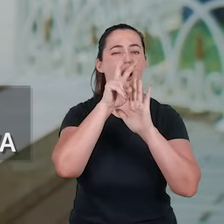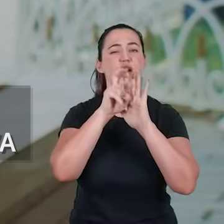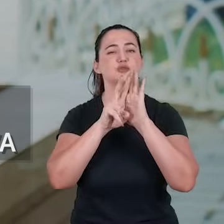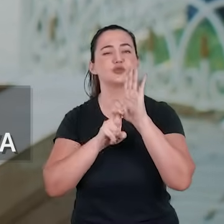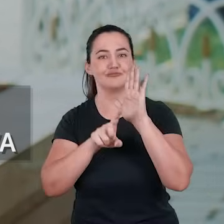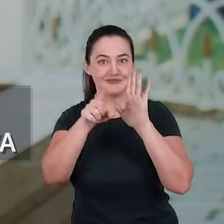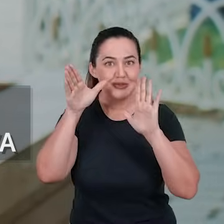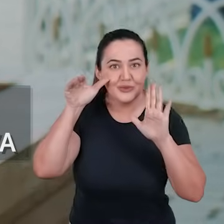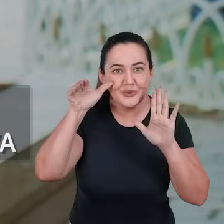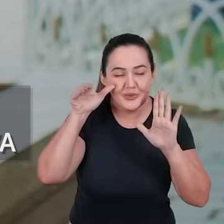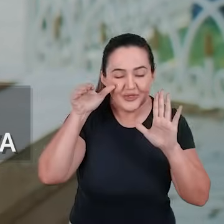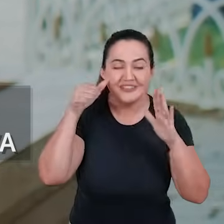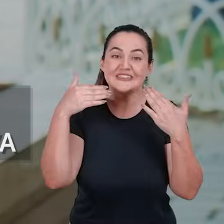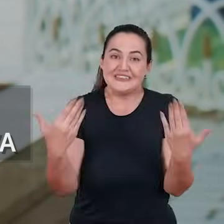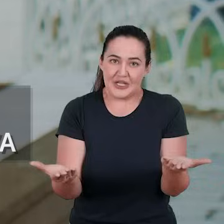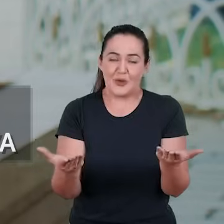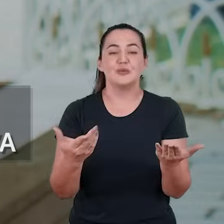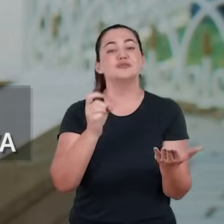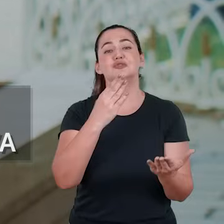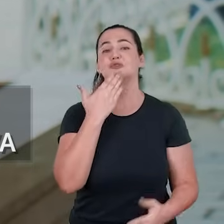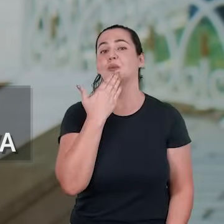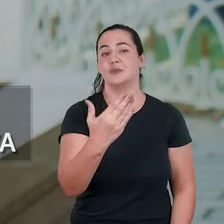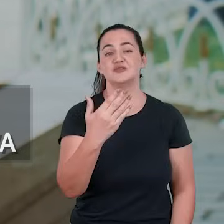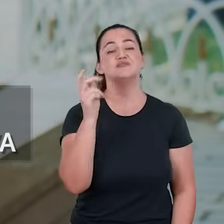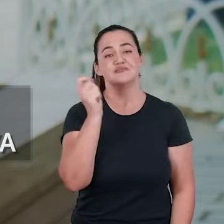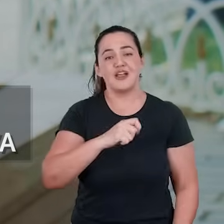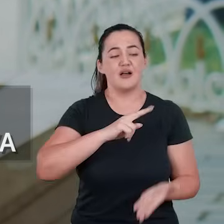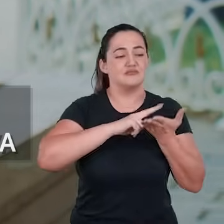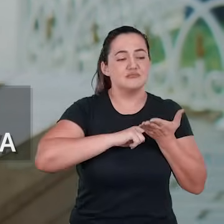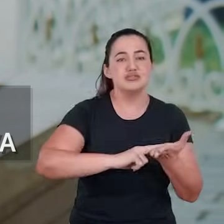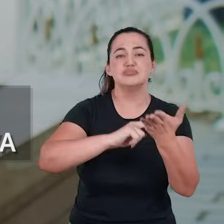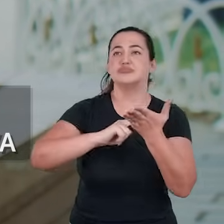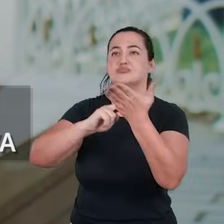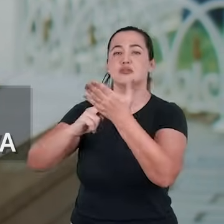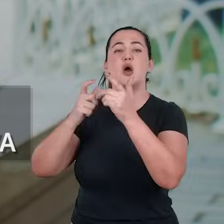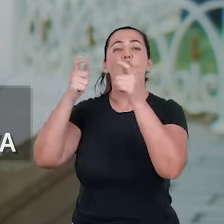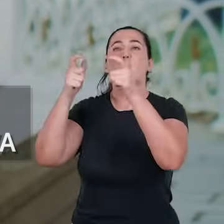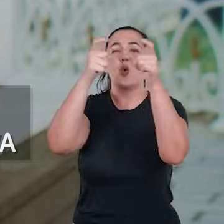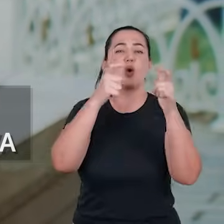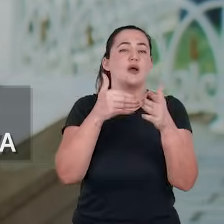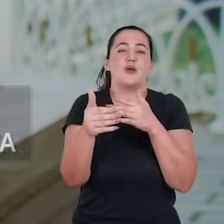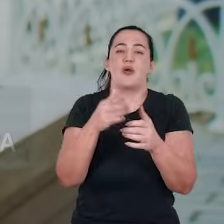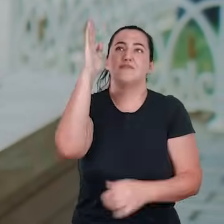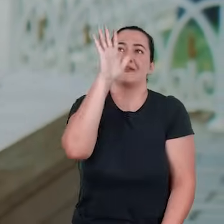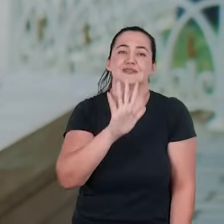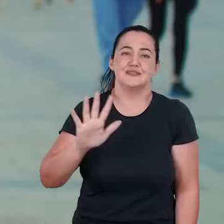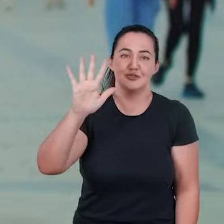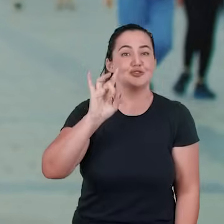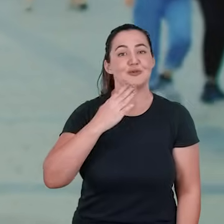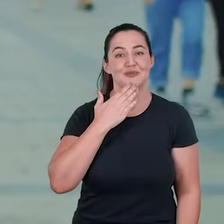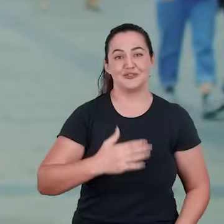nosso estudo do Evidências, chegará em qualquer lugar do Brasil, aí na sua casa pelo correio. Basta pedir agora